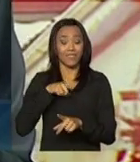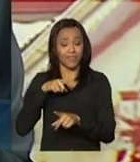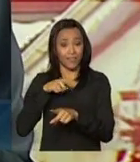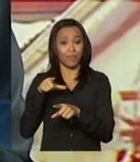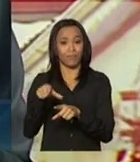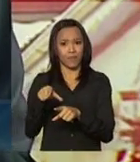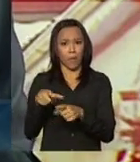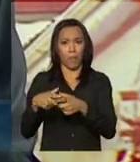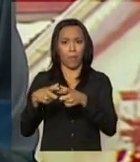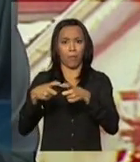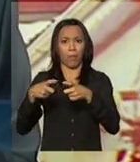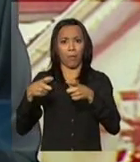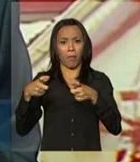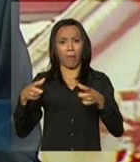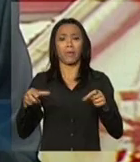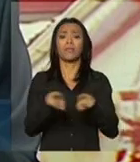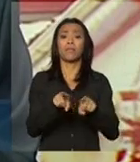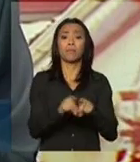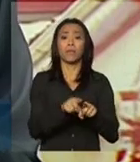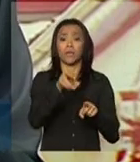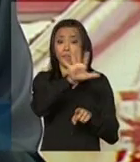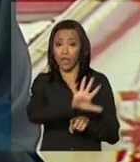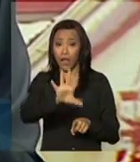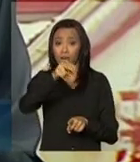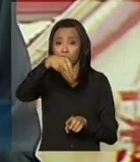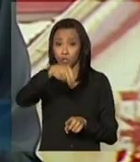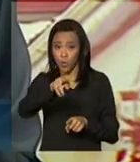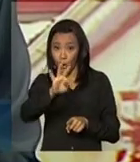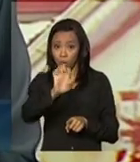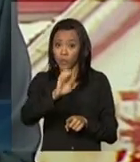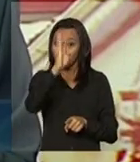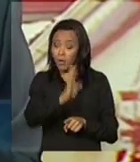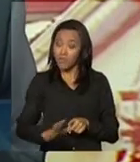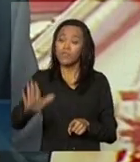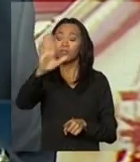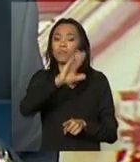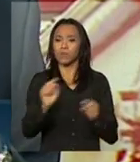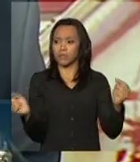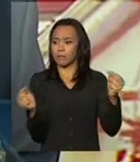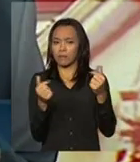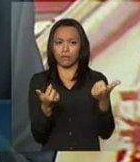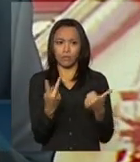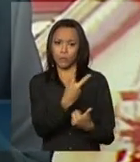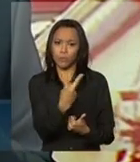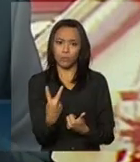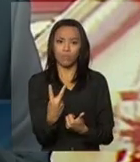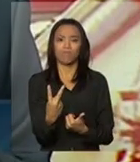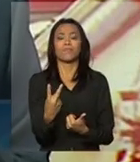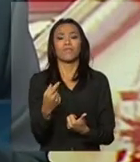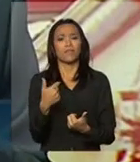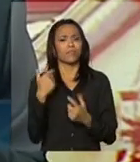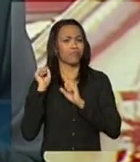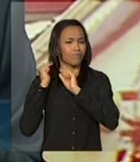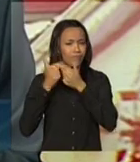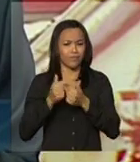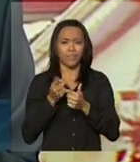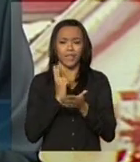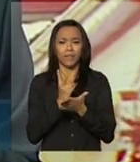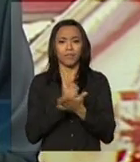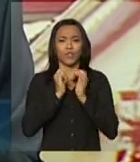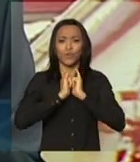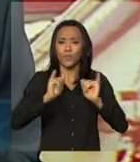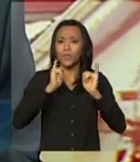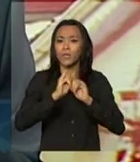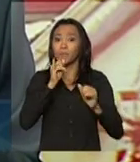característica de crescimento, como na região norte e nordeste. Ou seja, que com essa combinação das estratégias tradicionais de prevenção, digamos assim,